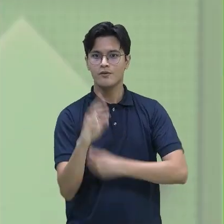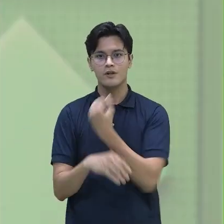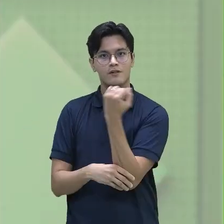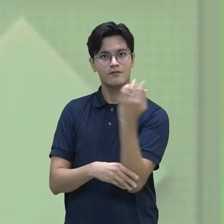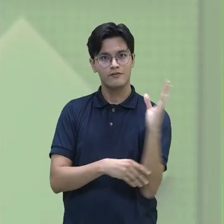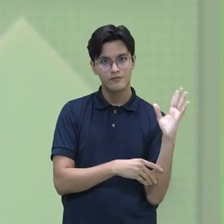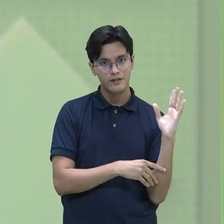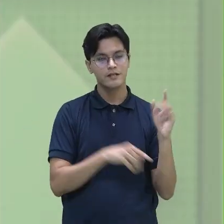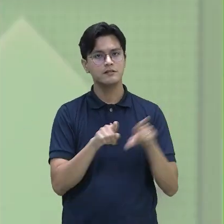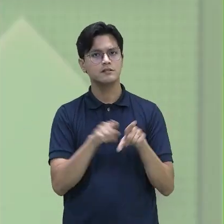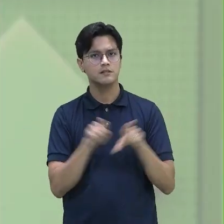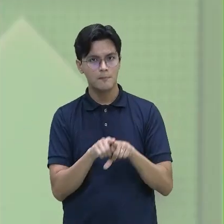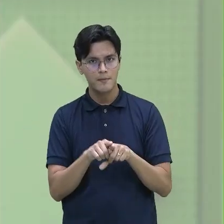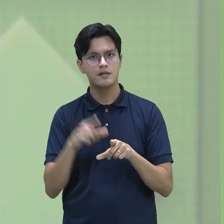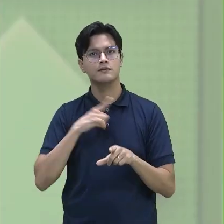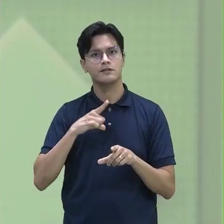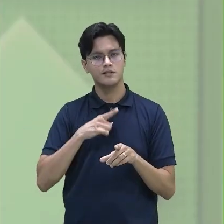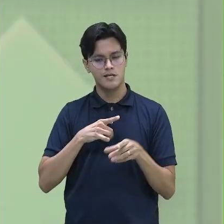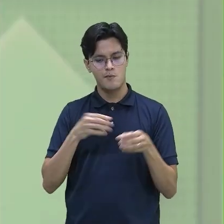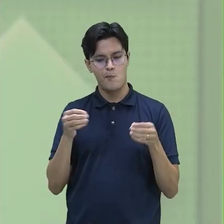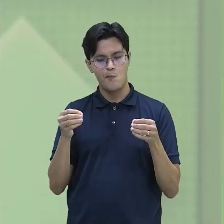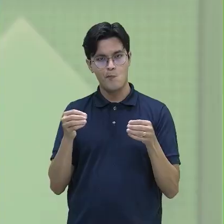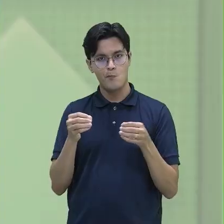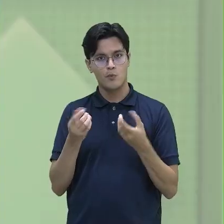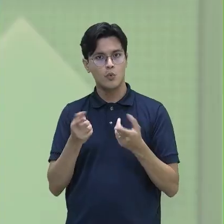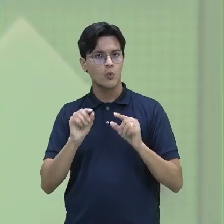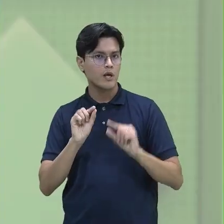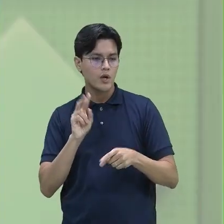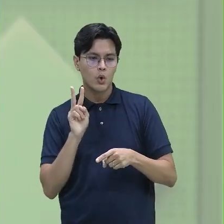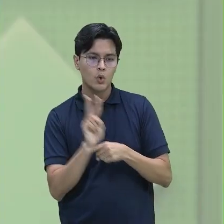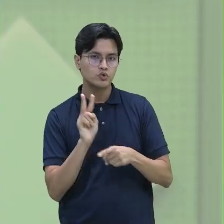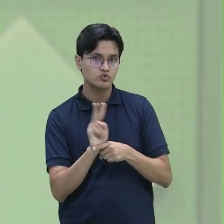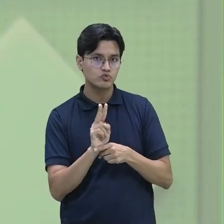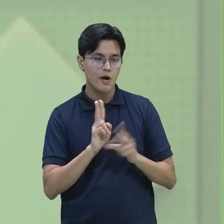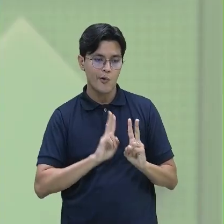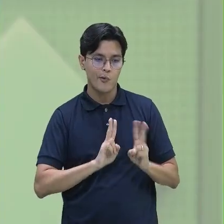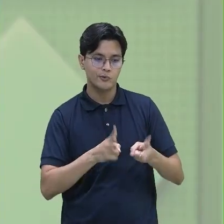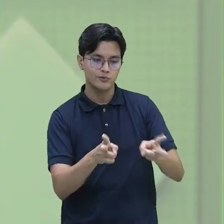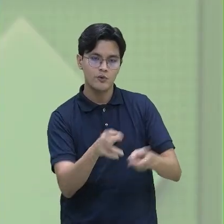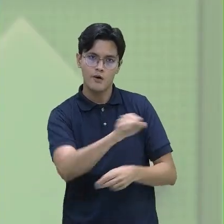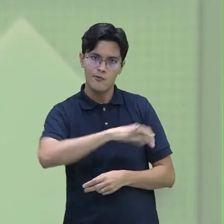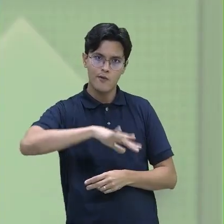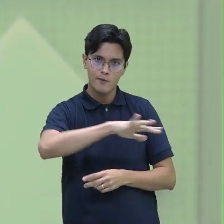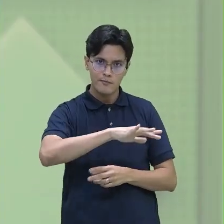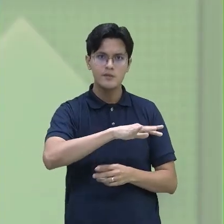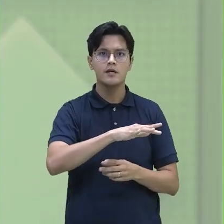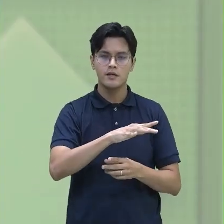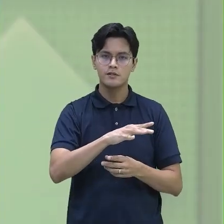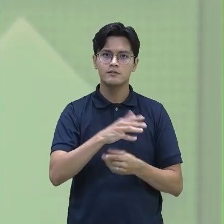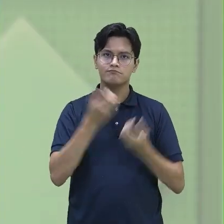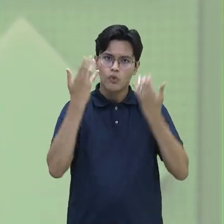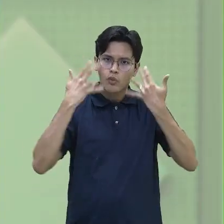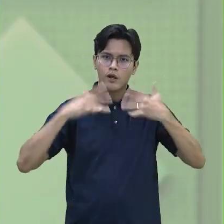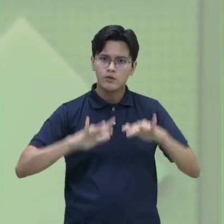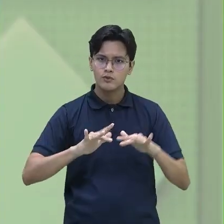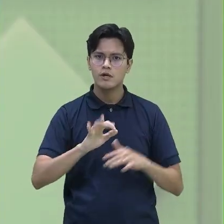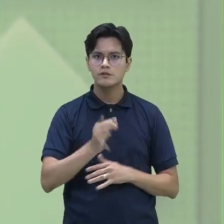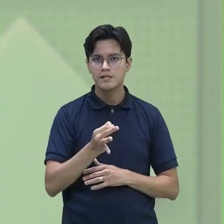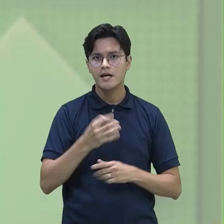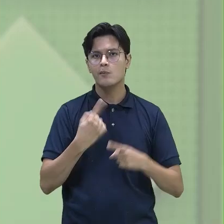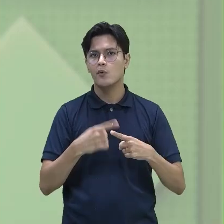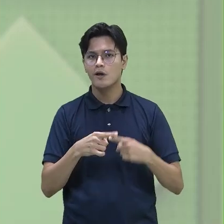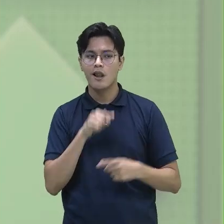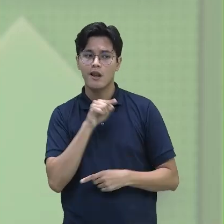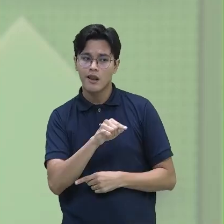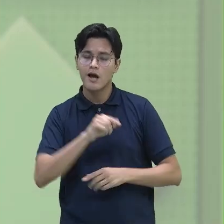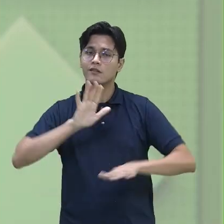próximo possível do natural, porque muitas dessas espécies ainda nem foram identificadas, ainda nem